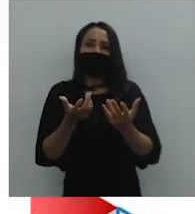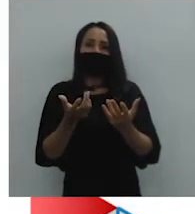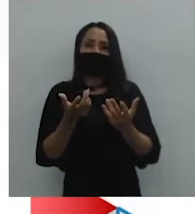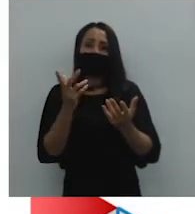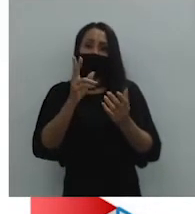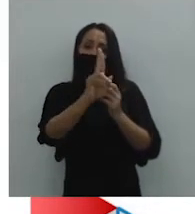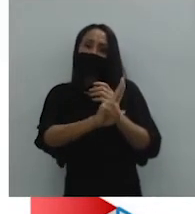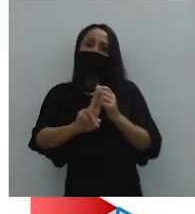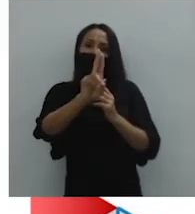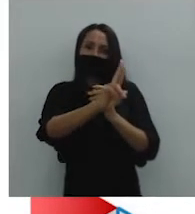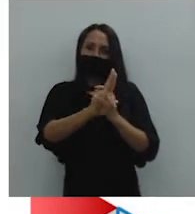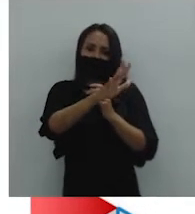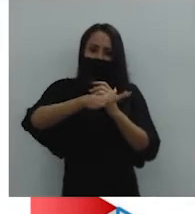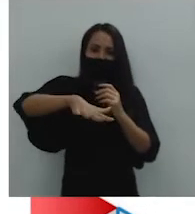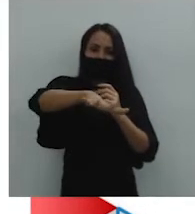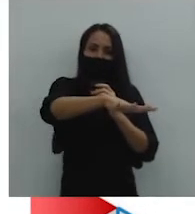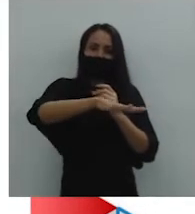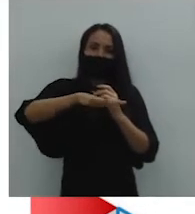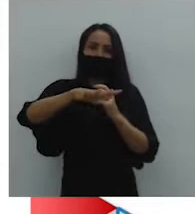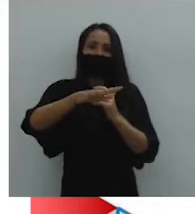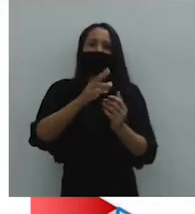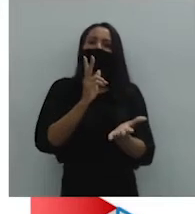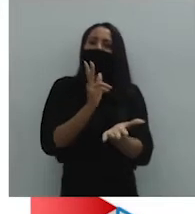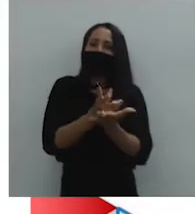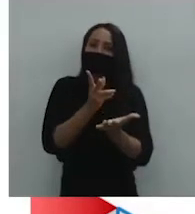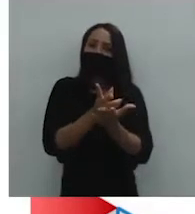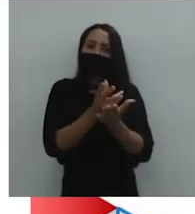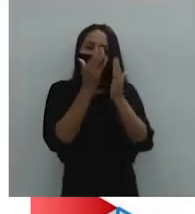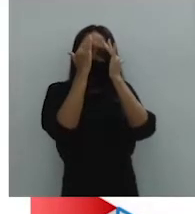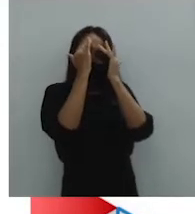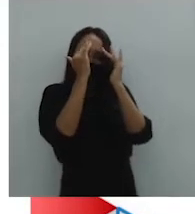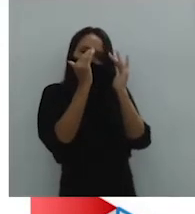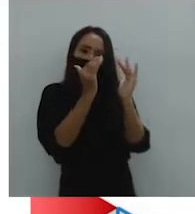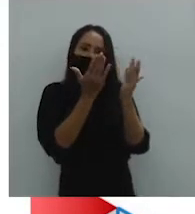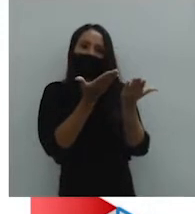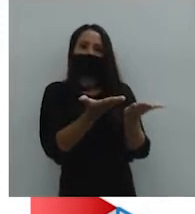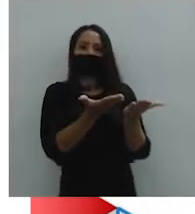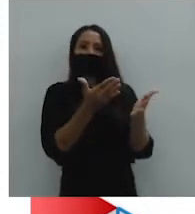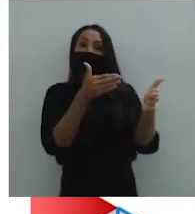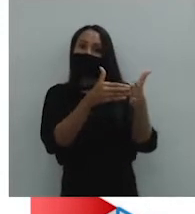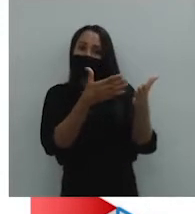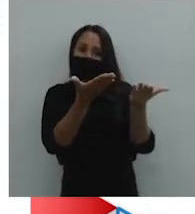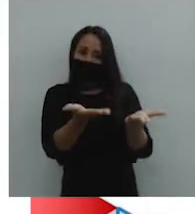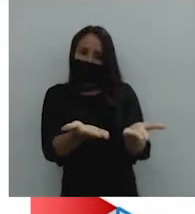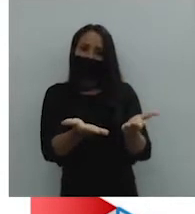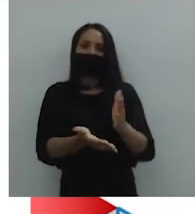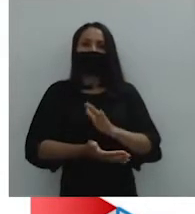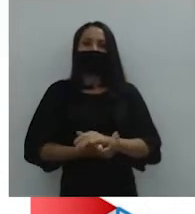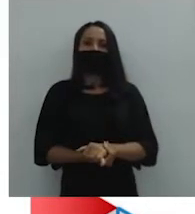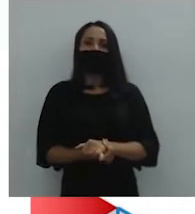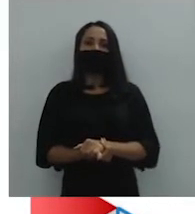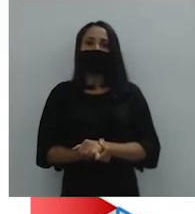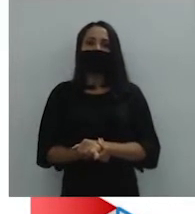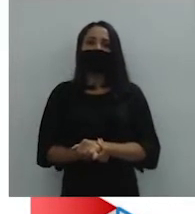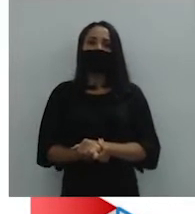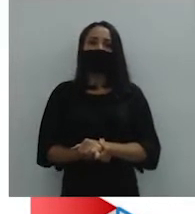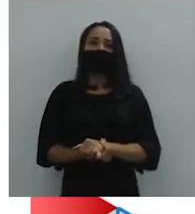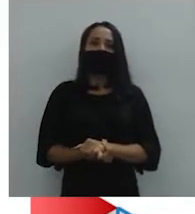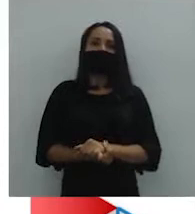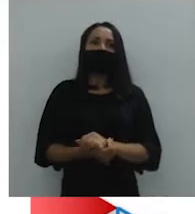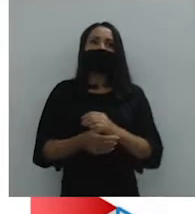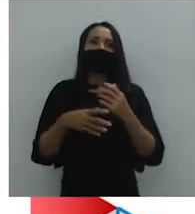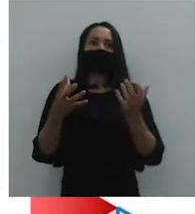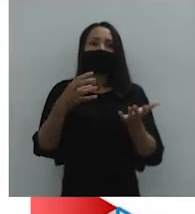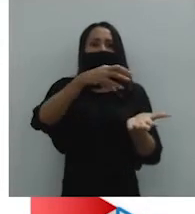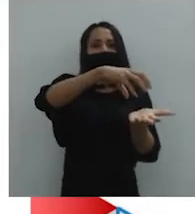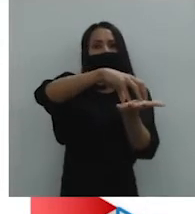ele utiliza dela, mas sempre com respeito, com limites, vamos dizer assim. As aldeias indígenas